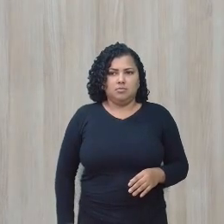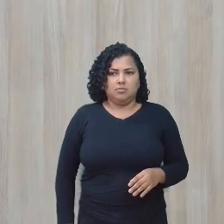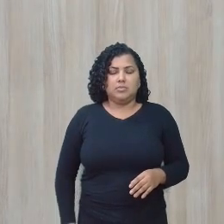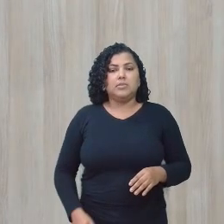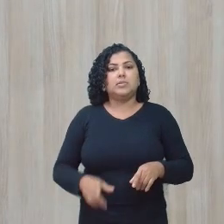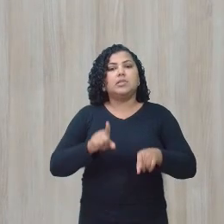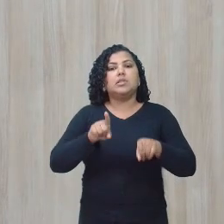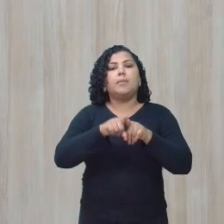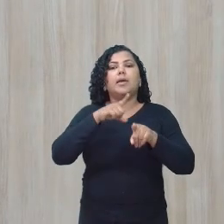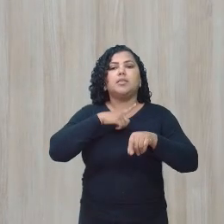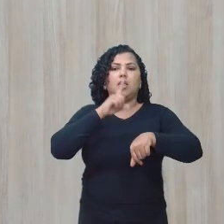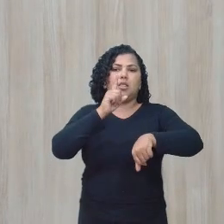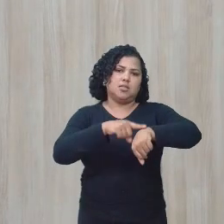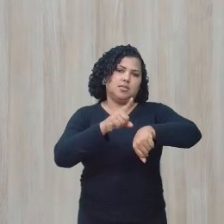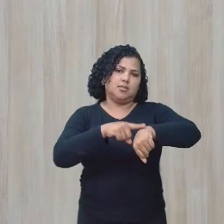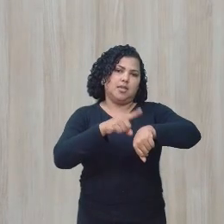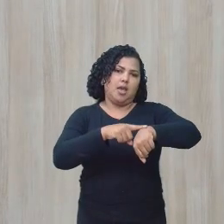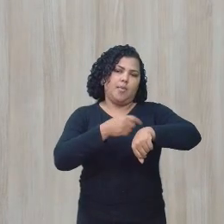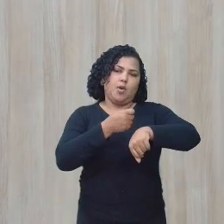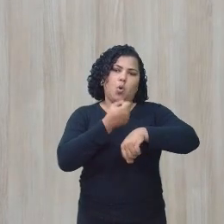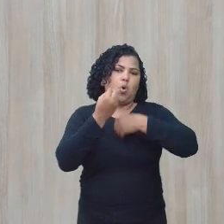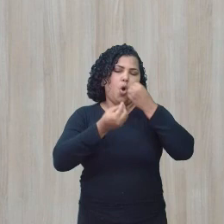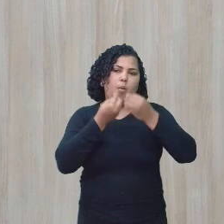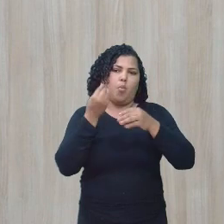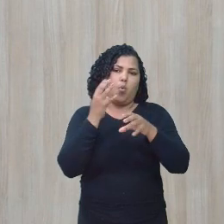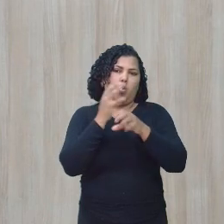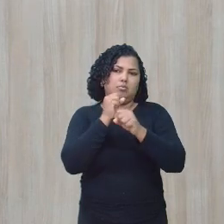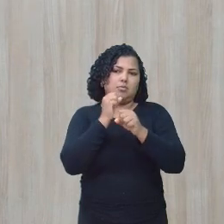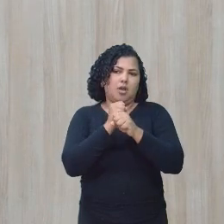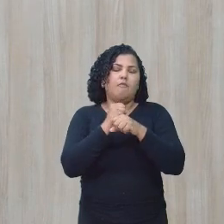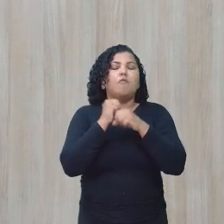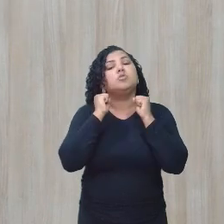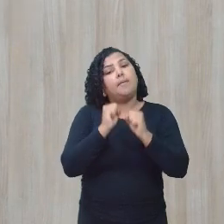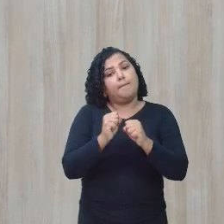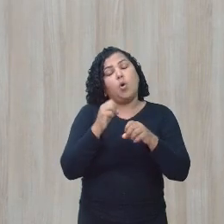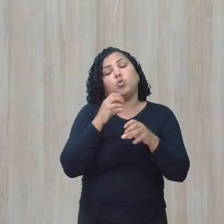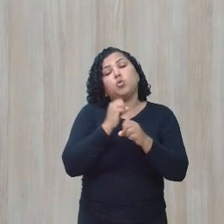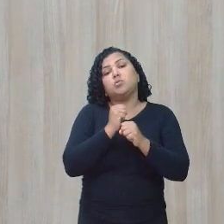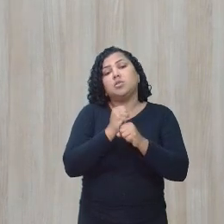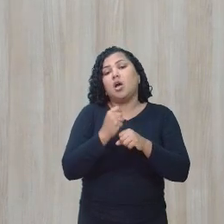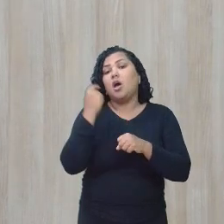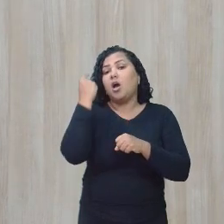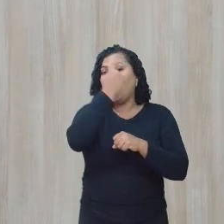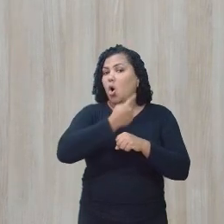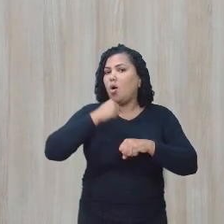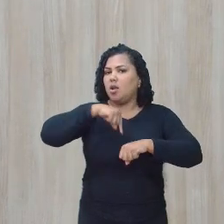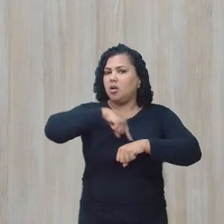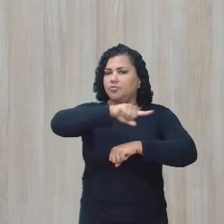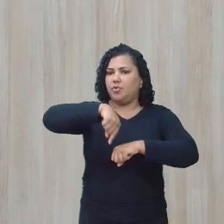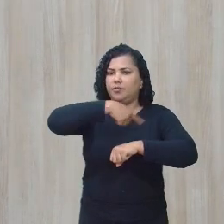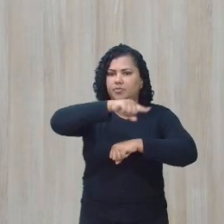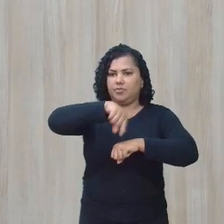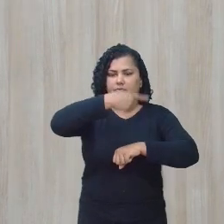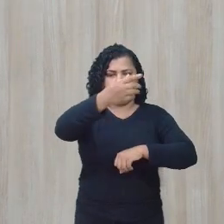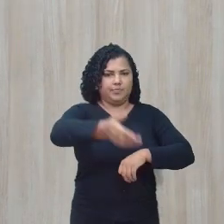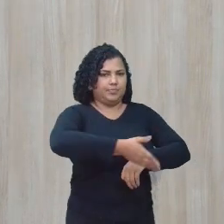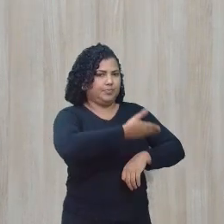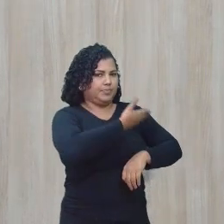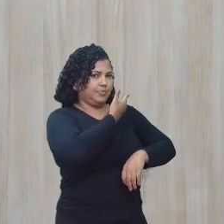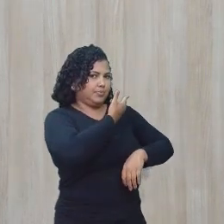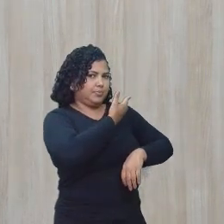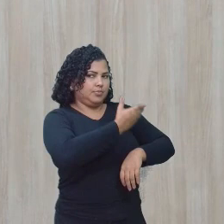ó, time. Claro que você não tem como quantificar o tempo. Você quantifica o quê? As horas do tempo. It takes much time.